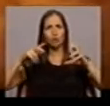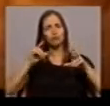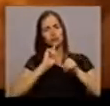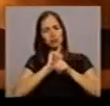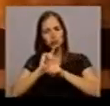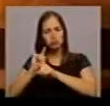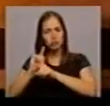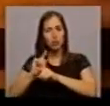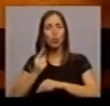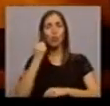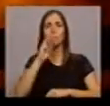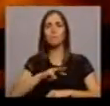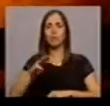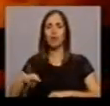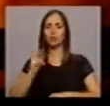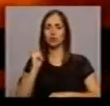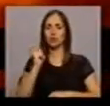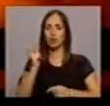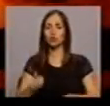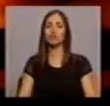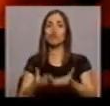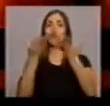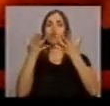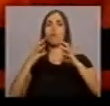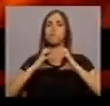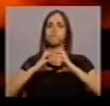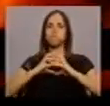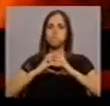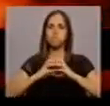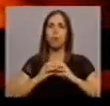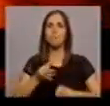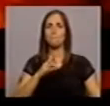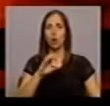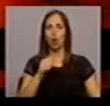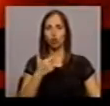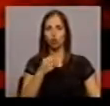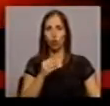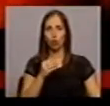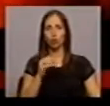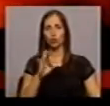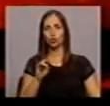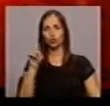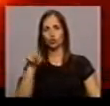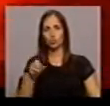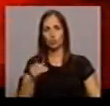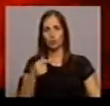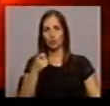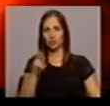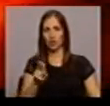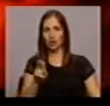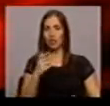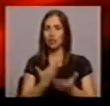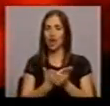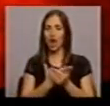anos, aparece ali um cavalheiro com uma massa apreciável, o proto-Júpiter, que claramente divide a